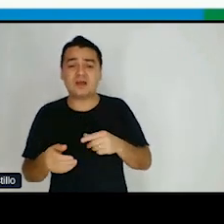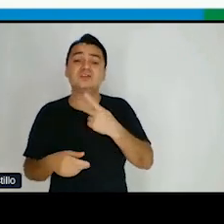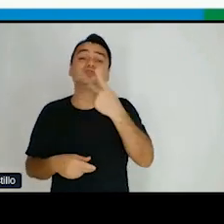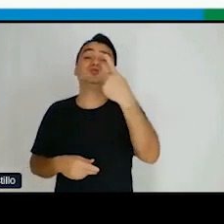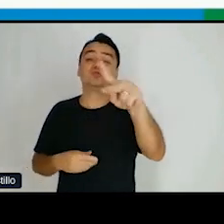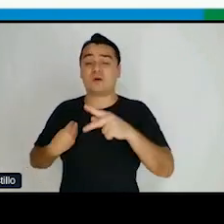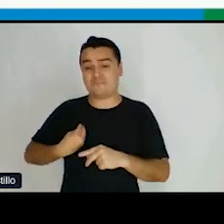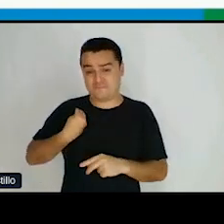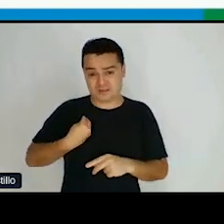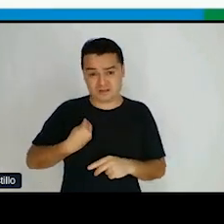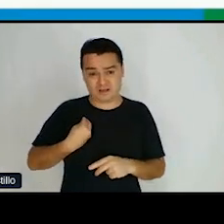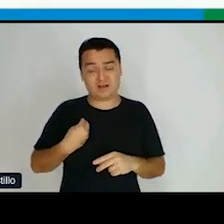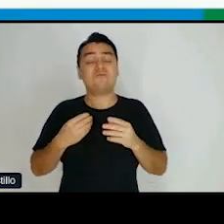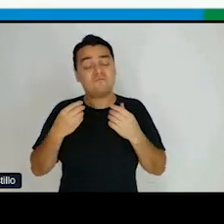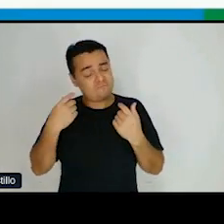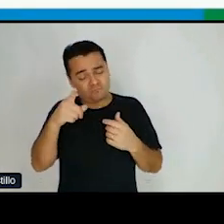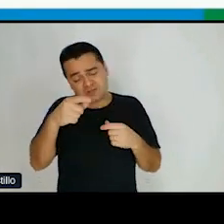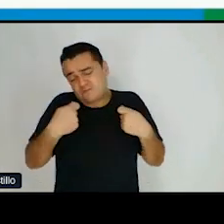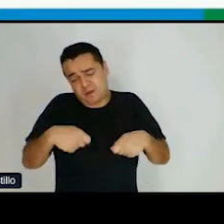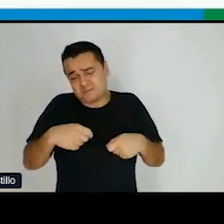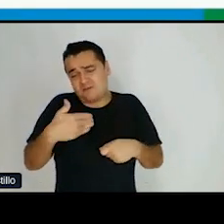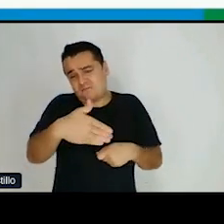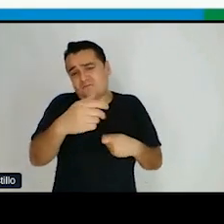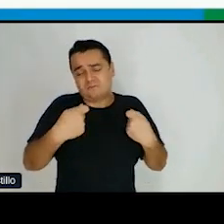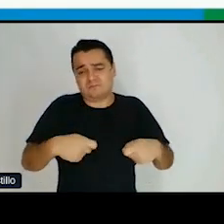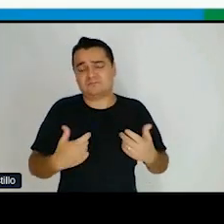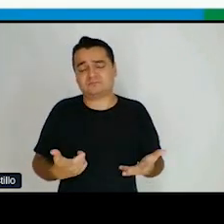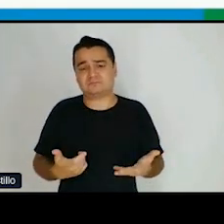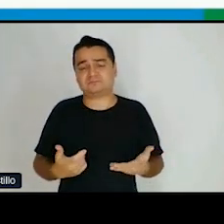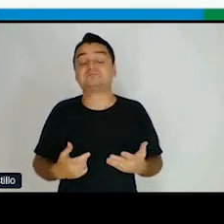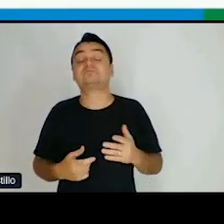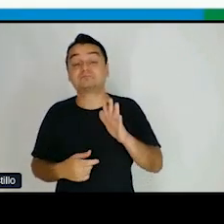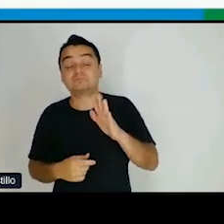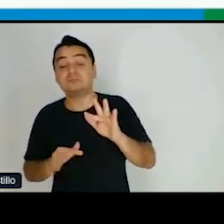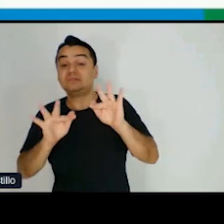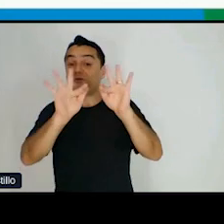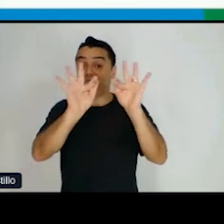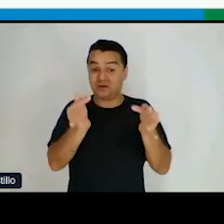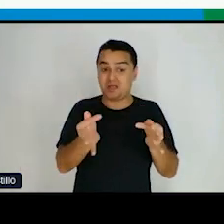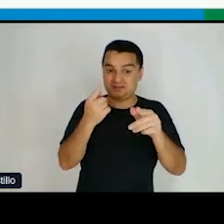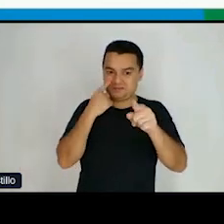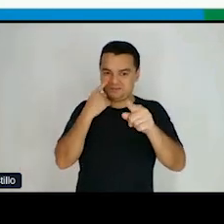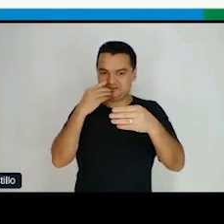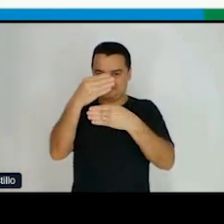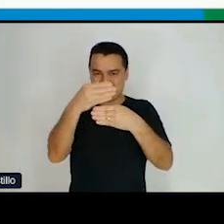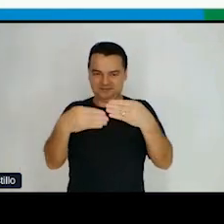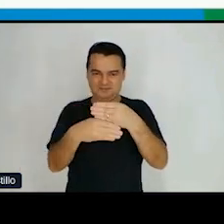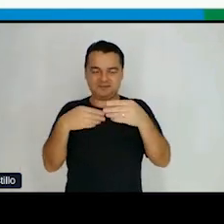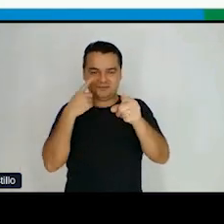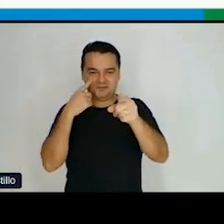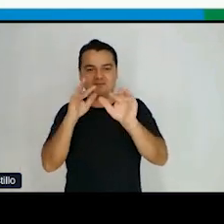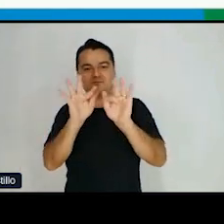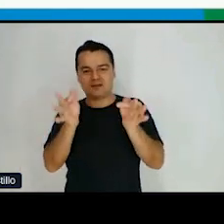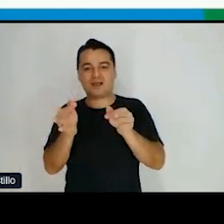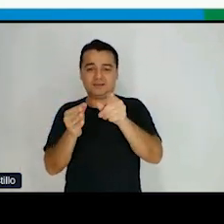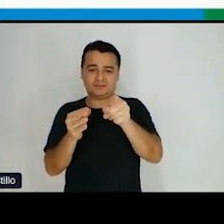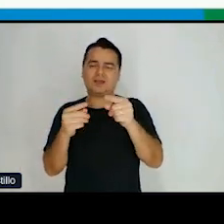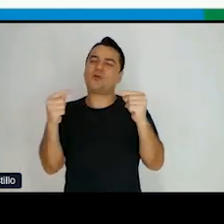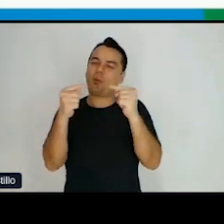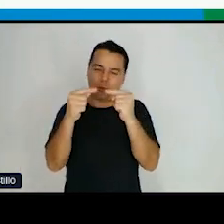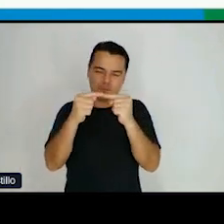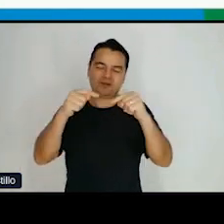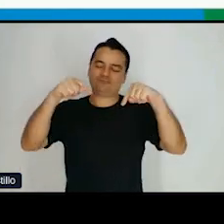vai precisar. Então, eu acho que essa frase, ela norteia muito, assim, traz muito para a nossa